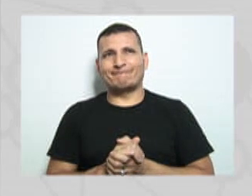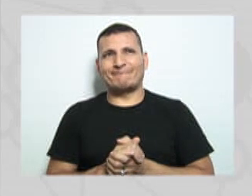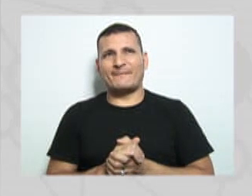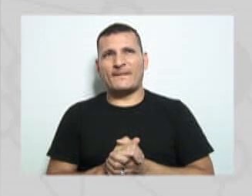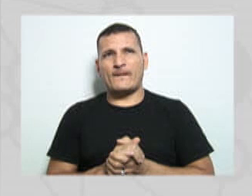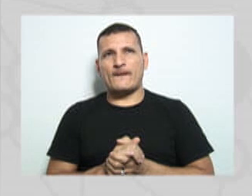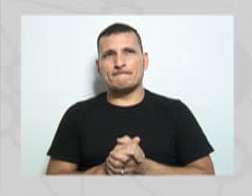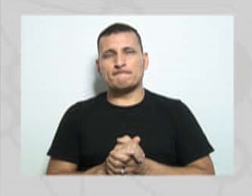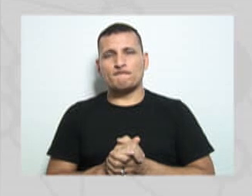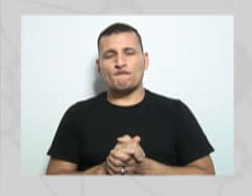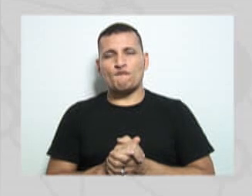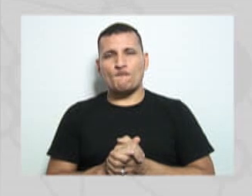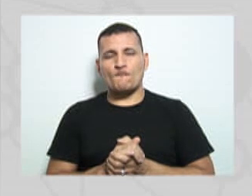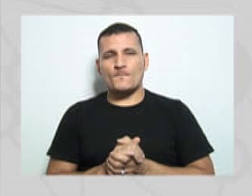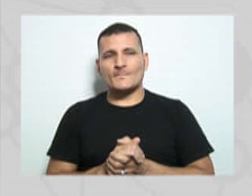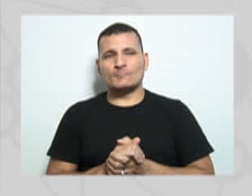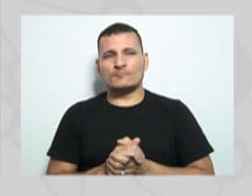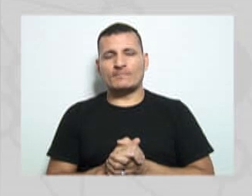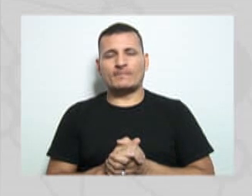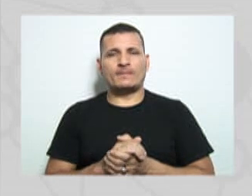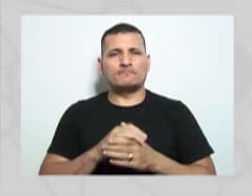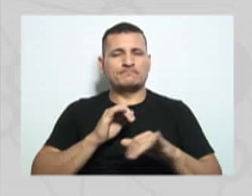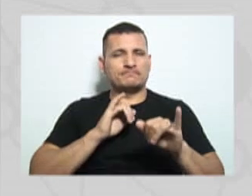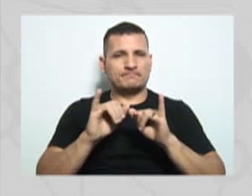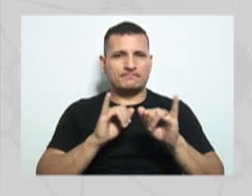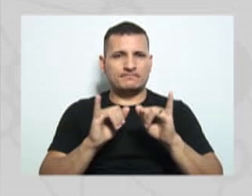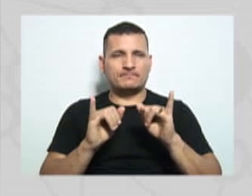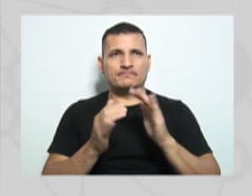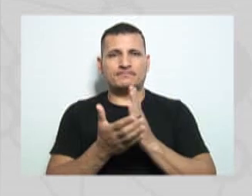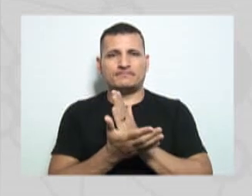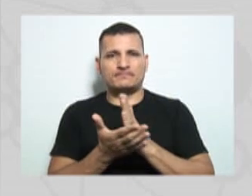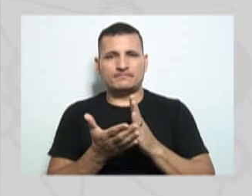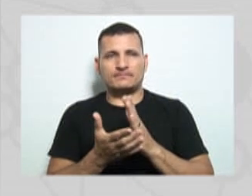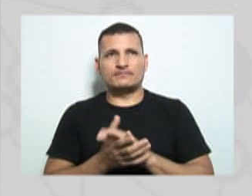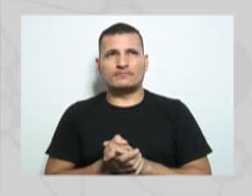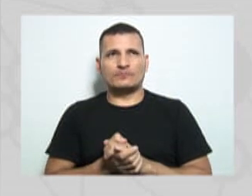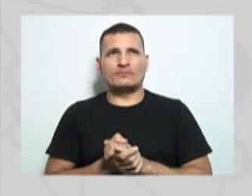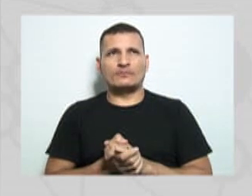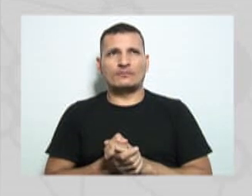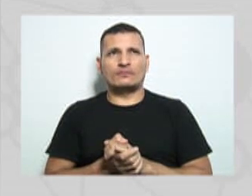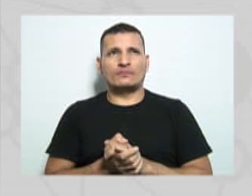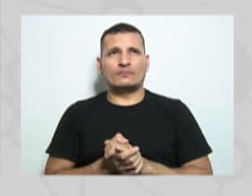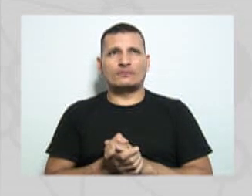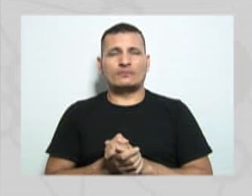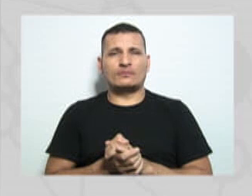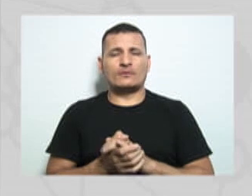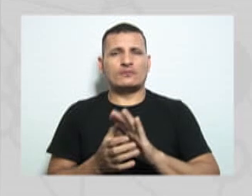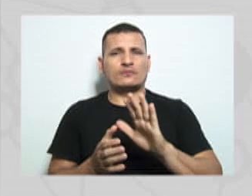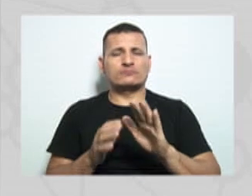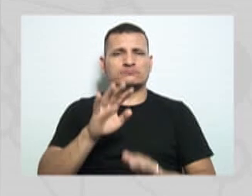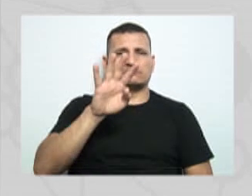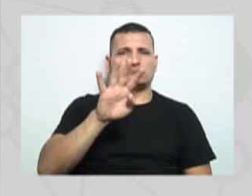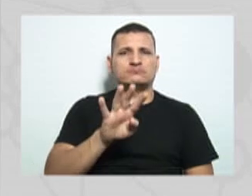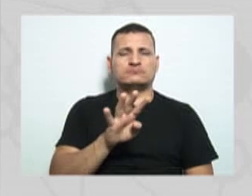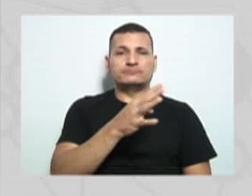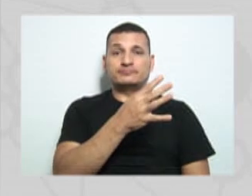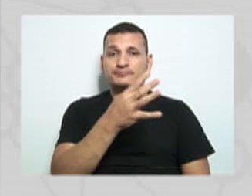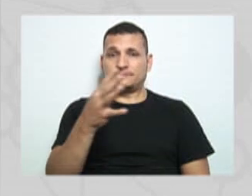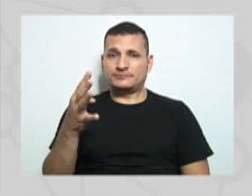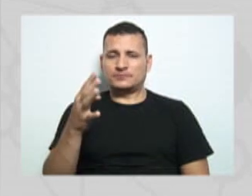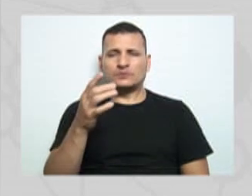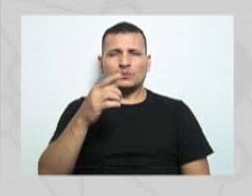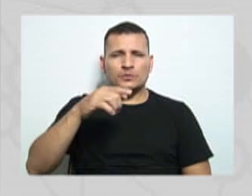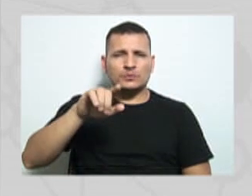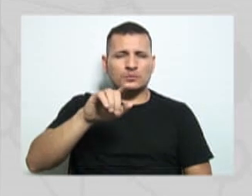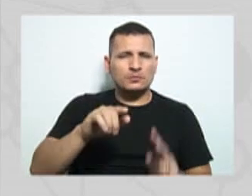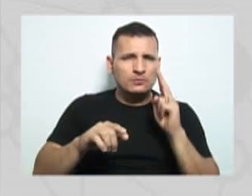Então, vamos lá para algumas informações. Nós temos aqui uma tabelinha para vocês entenderem